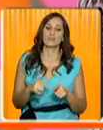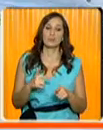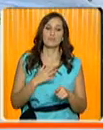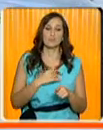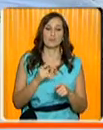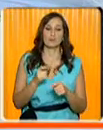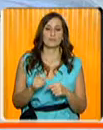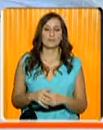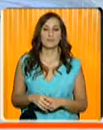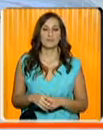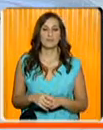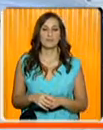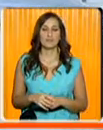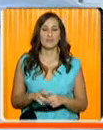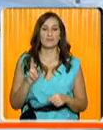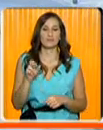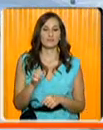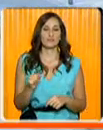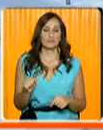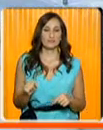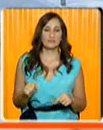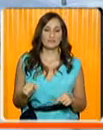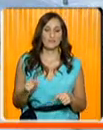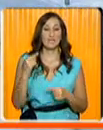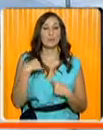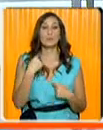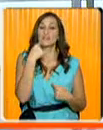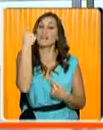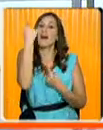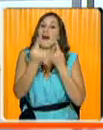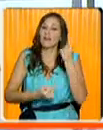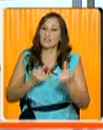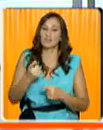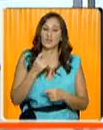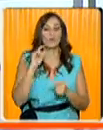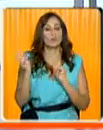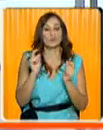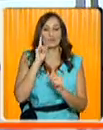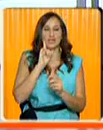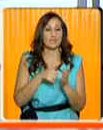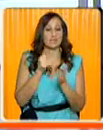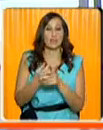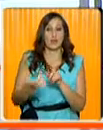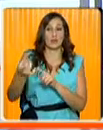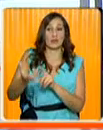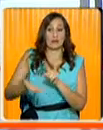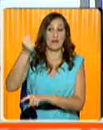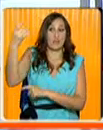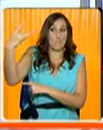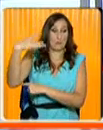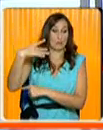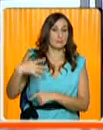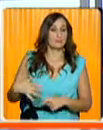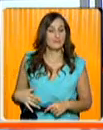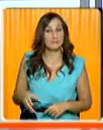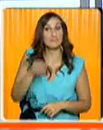Eu não gosto. Eu estou mais com ele. Eu gosto de ficar a casa. Eu gosto de vez em quando. Eu não faço mal de uma mulher que elas ganham sempre. Isso é verdade,